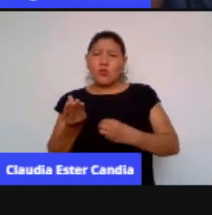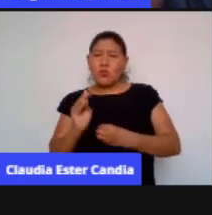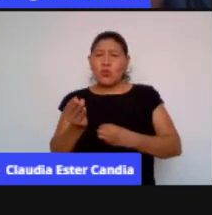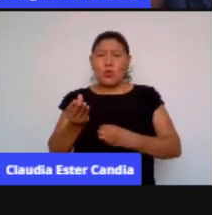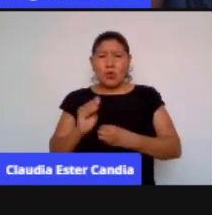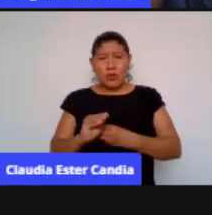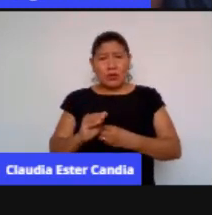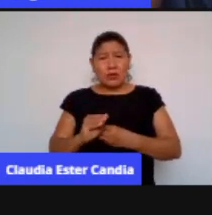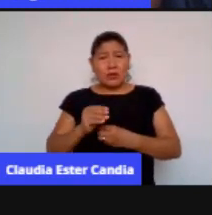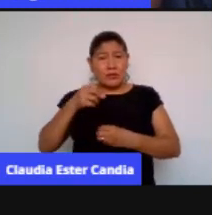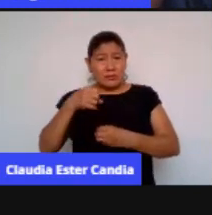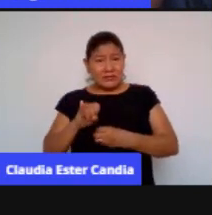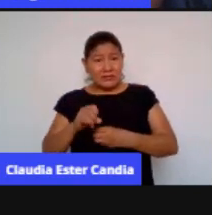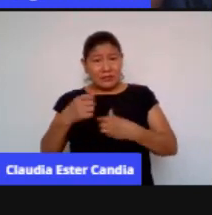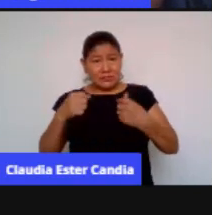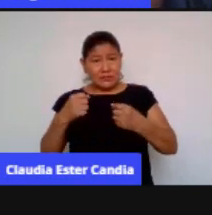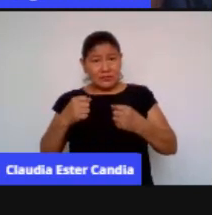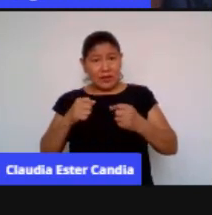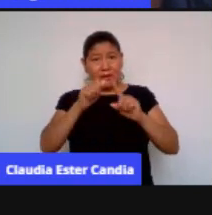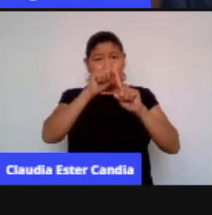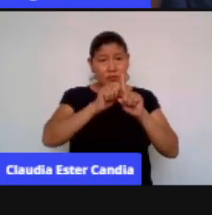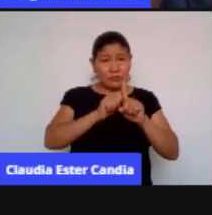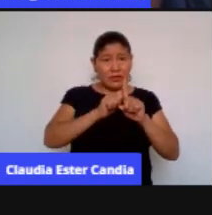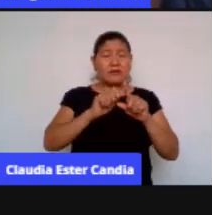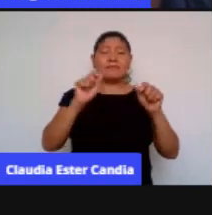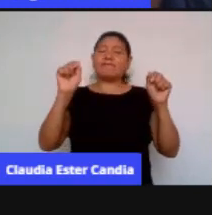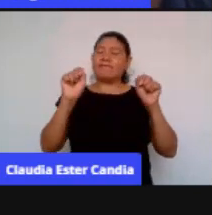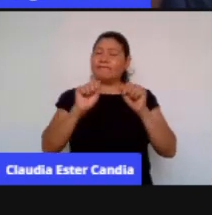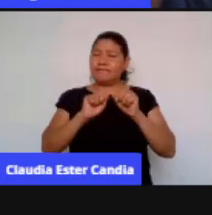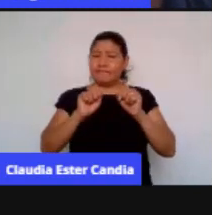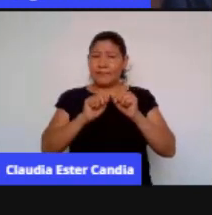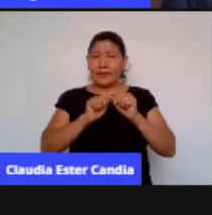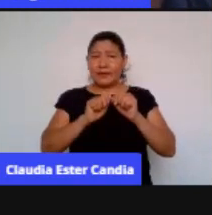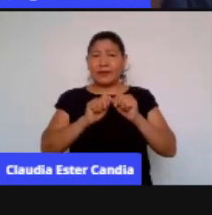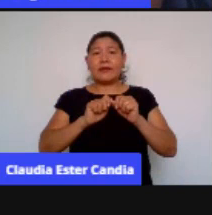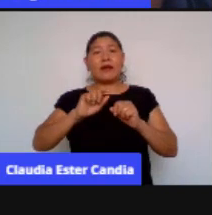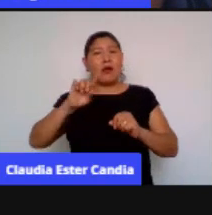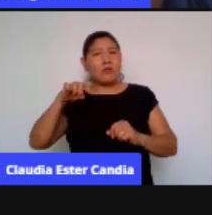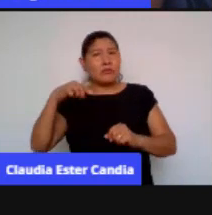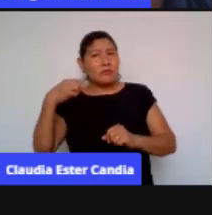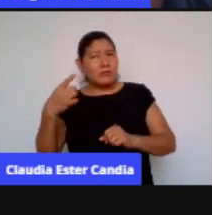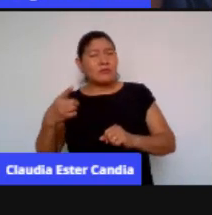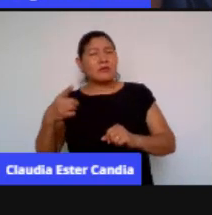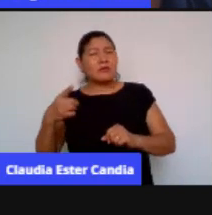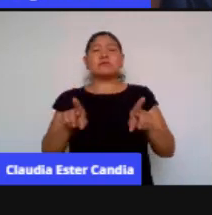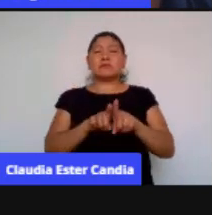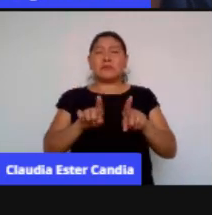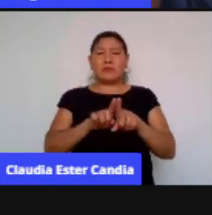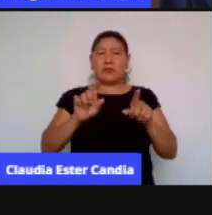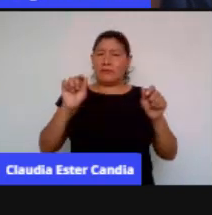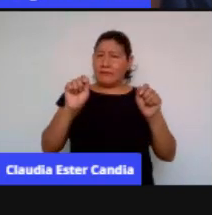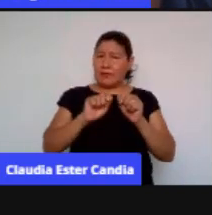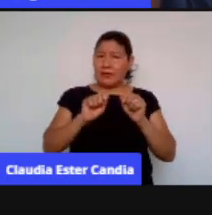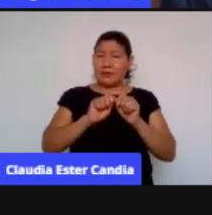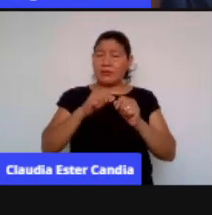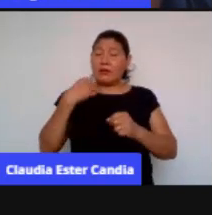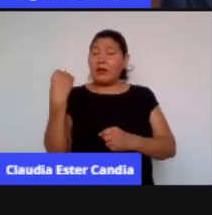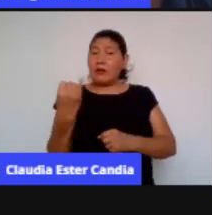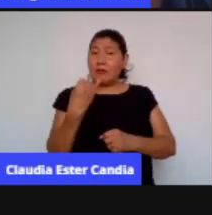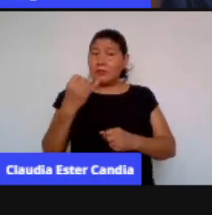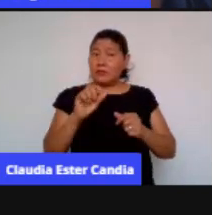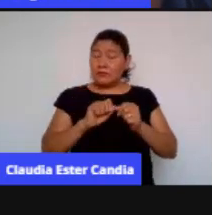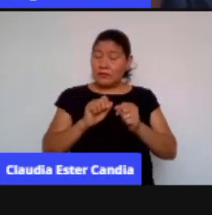a mês, ou se achar necessidade de fazer, até antes é possível fazer, mas sempre faça.